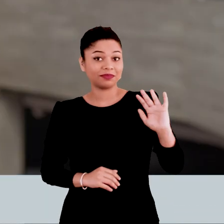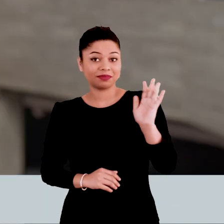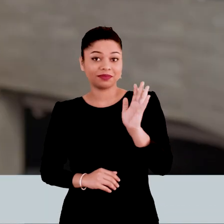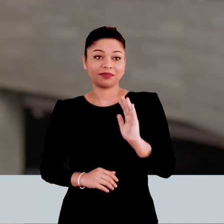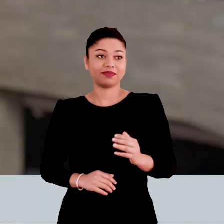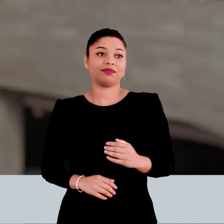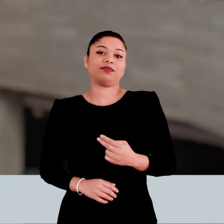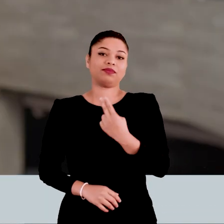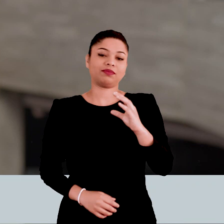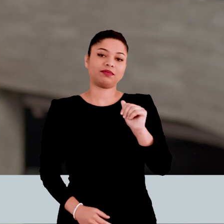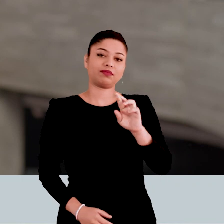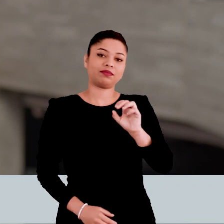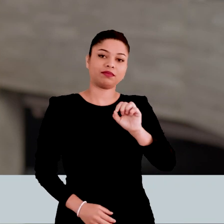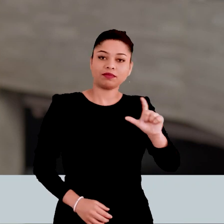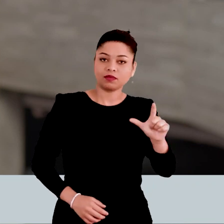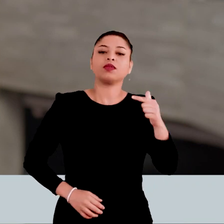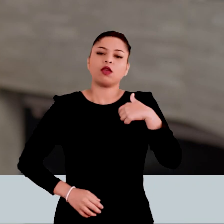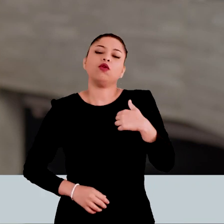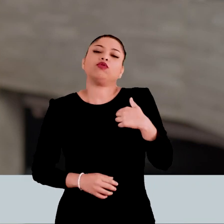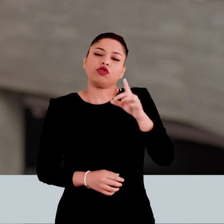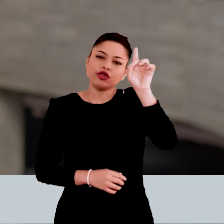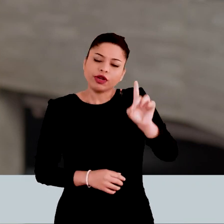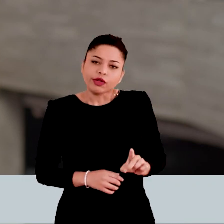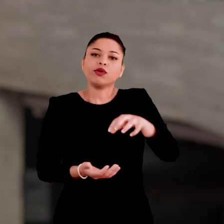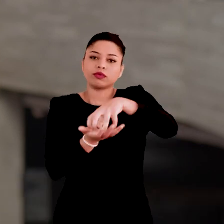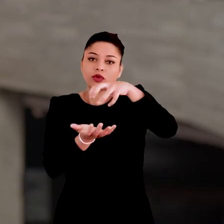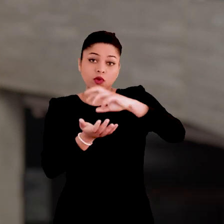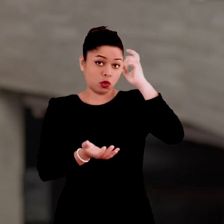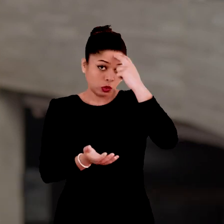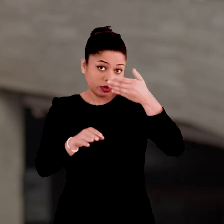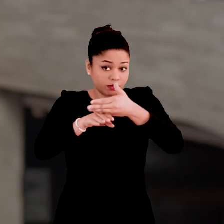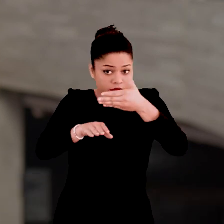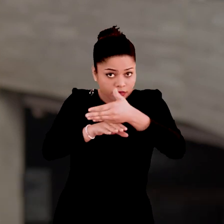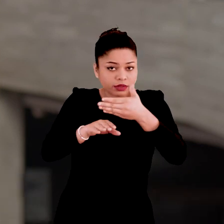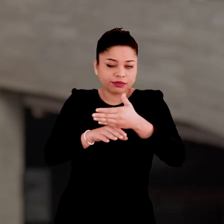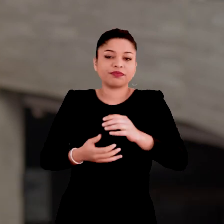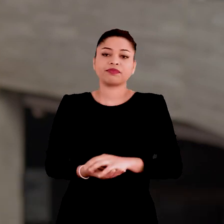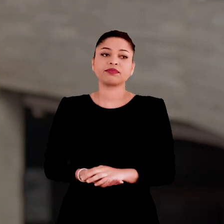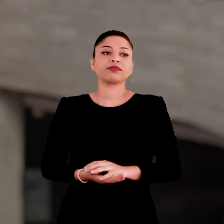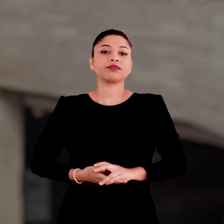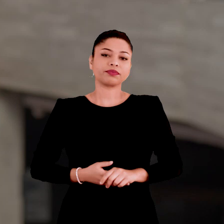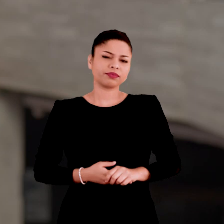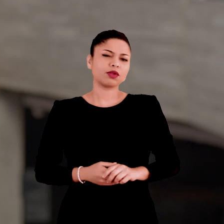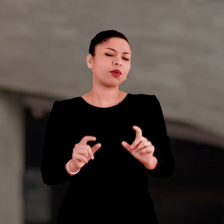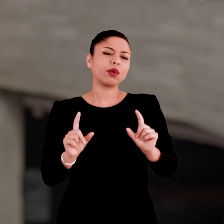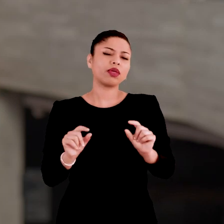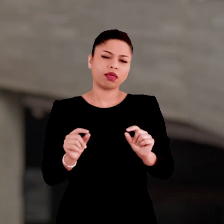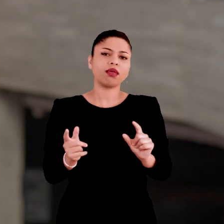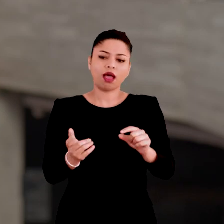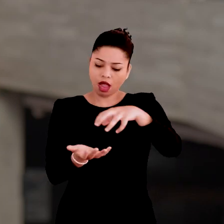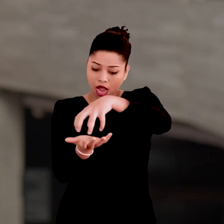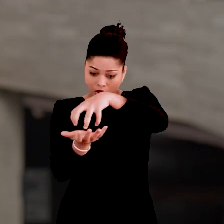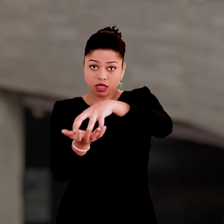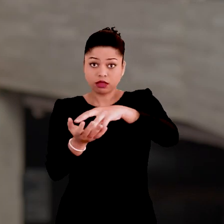Olá, eu sou a Carol Tonetti, eu sou a diretora do Núcleo de Cultura e Participação, que é o espaço aqui